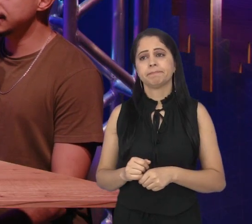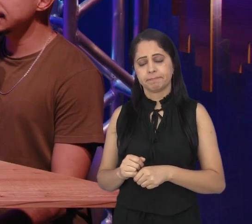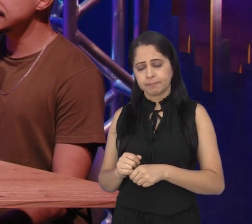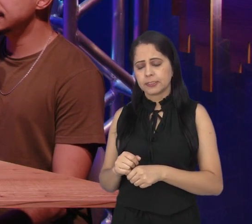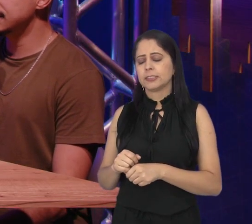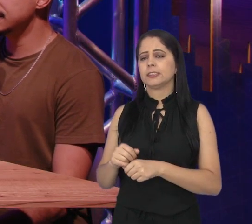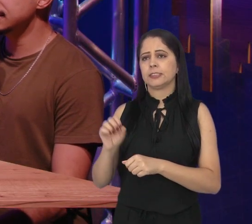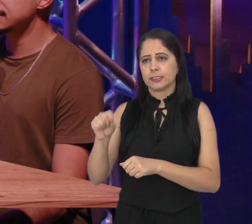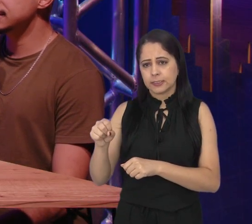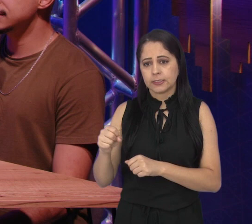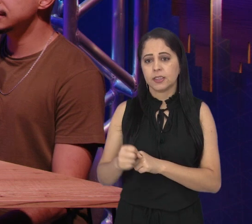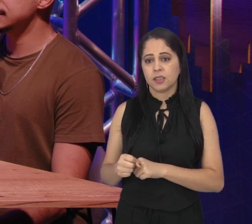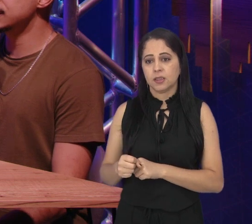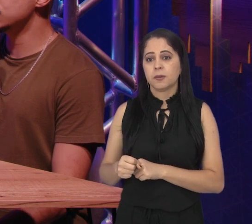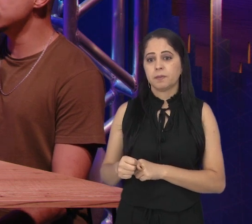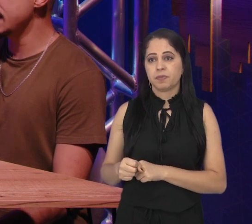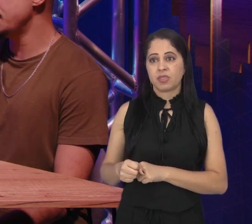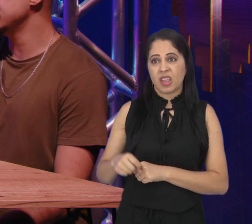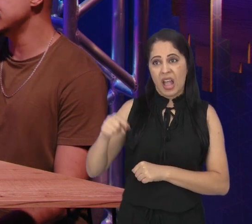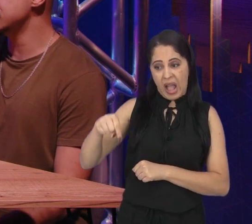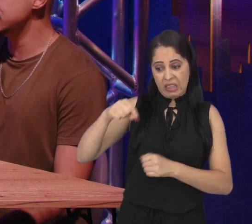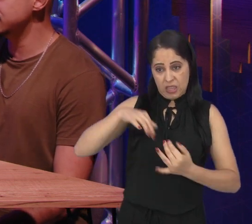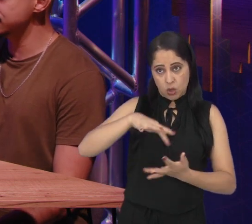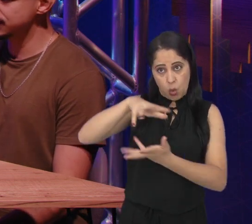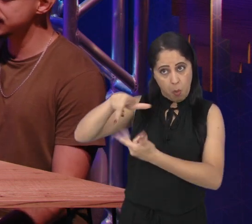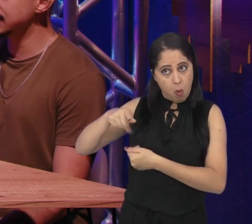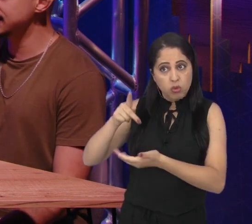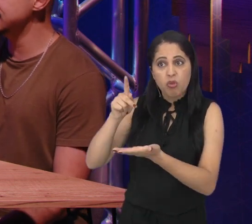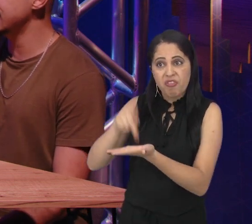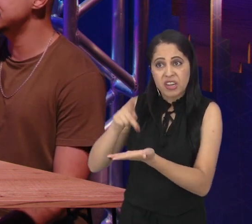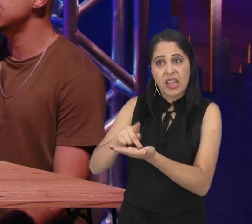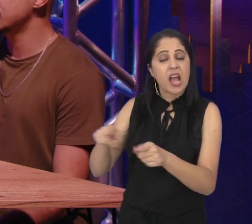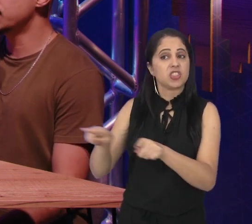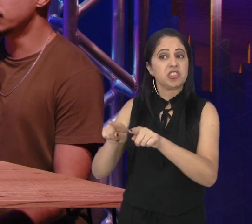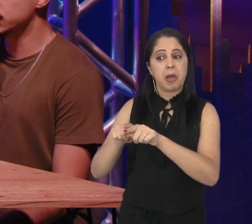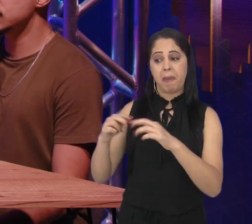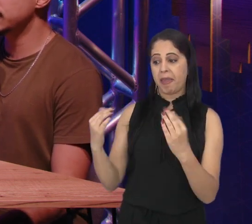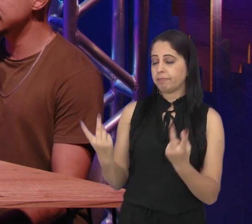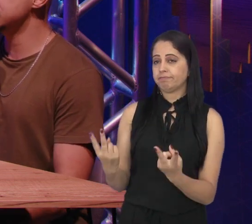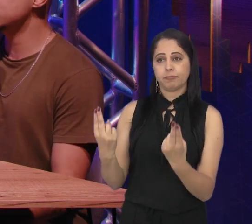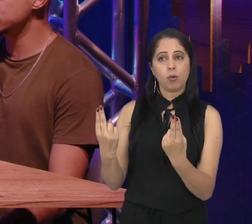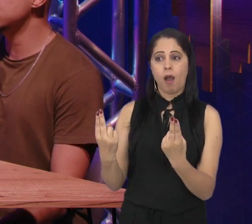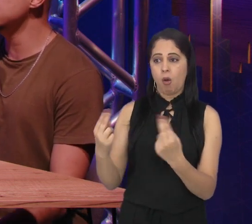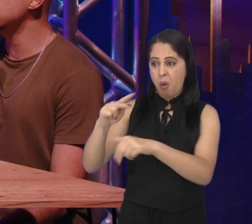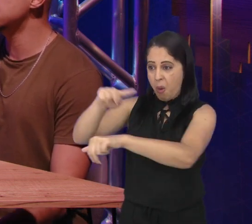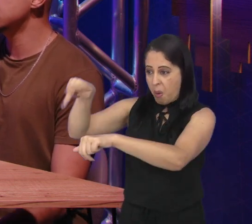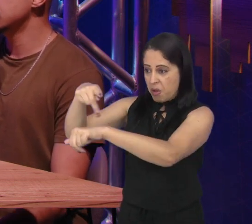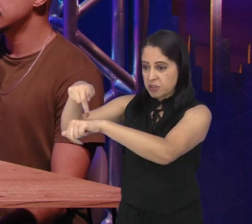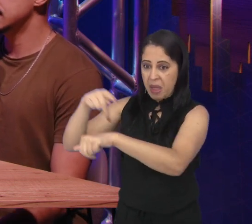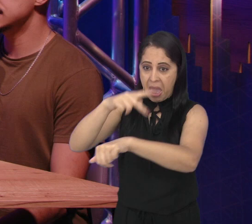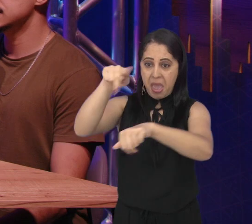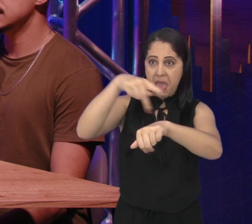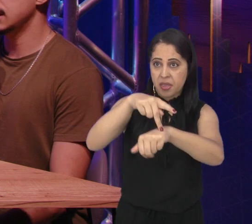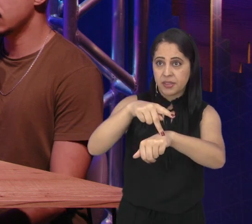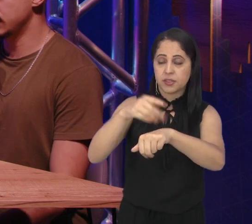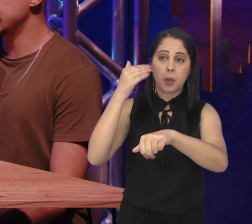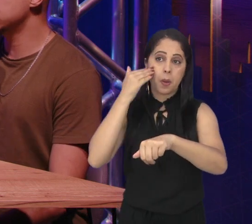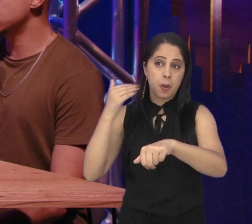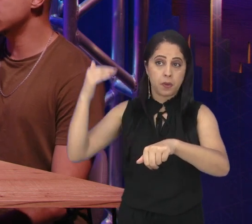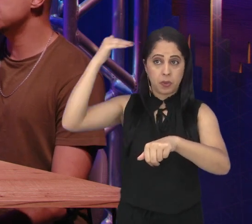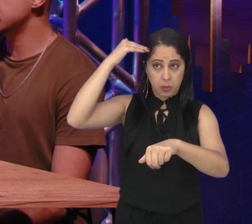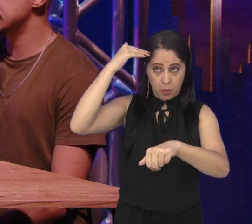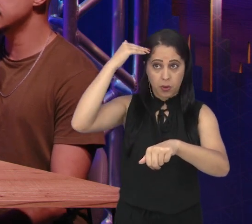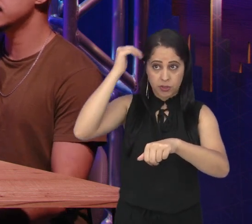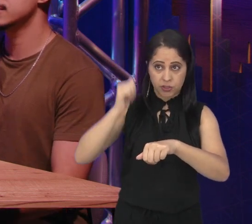gente vê que isso se repete na nossa realidade. Muitos países continuam. Né? A Coreia